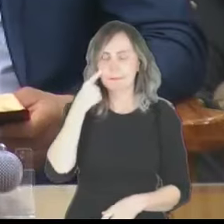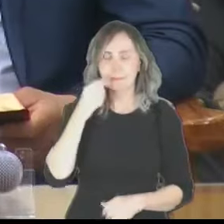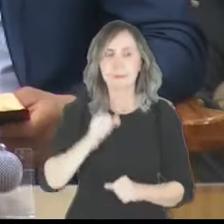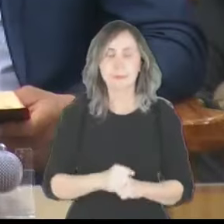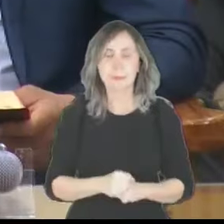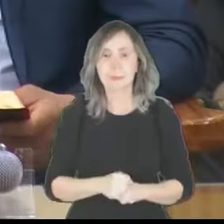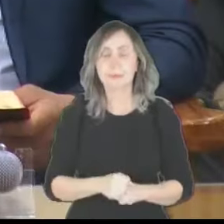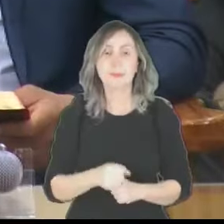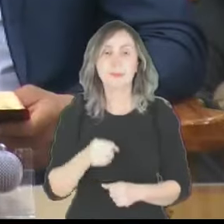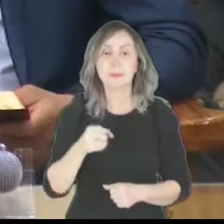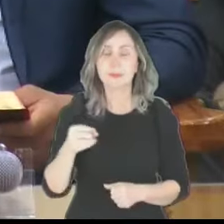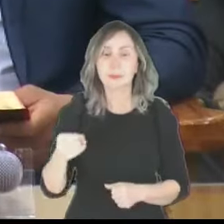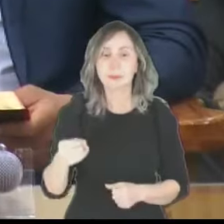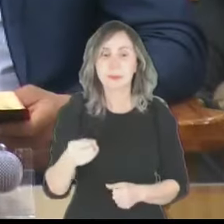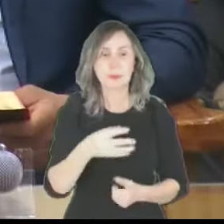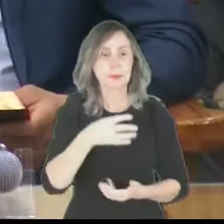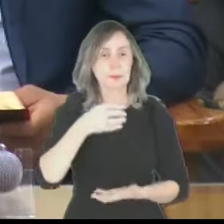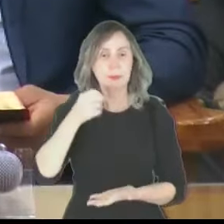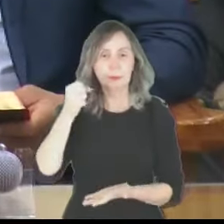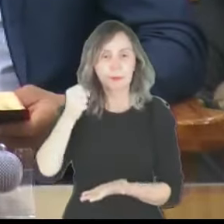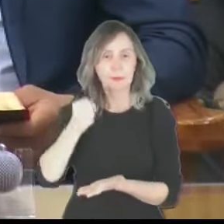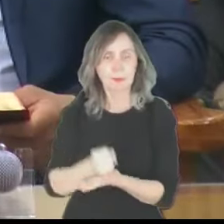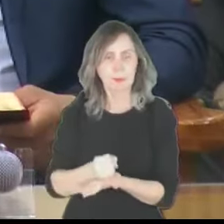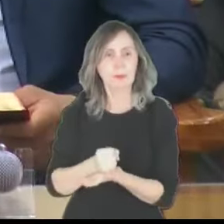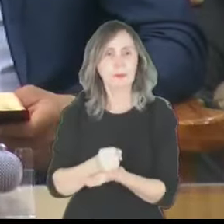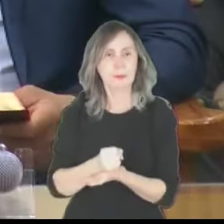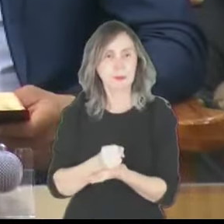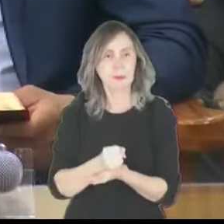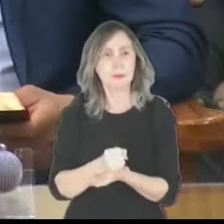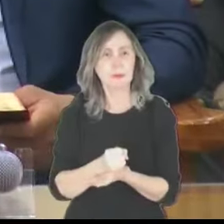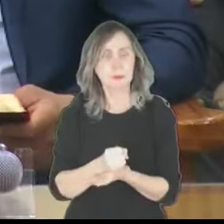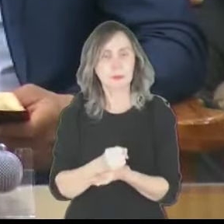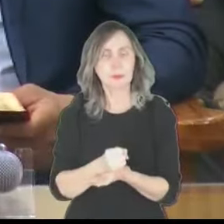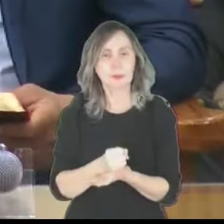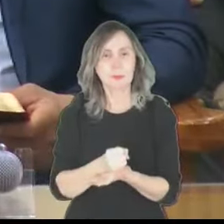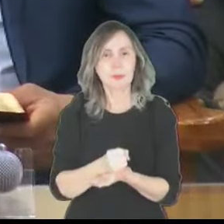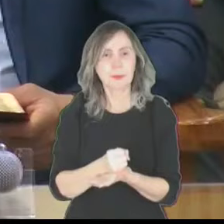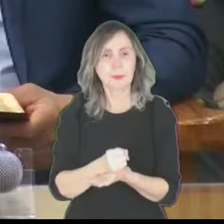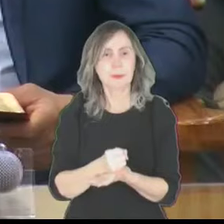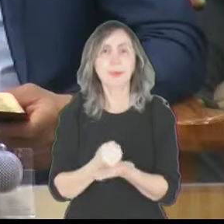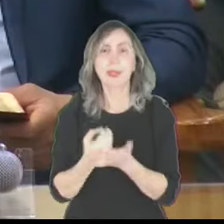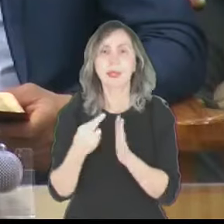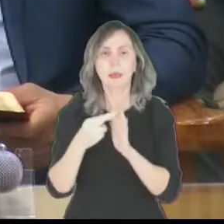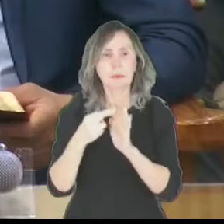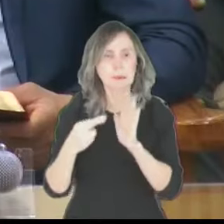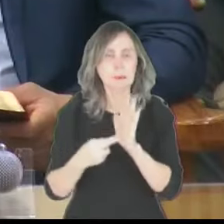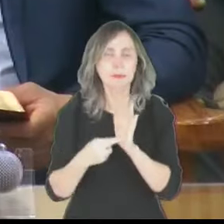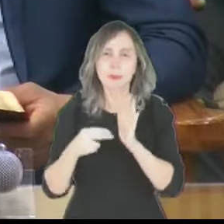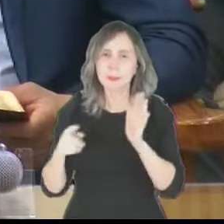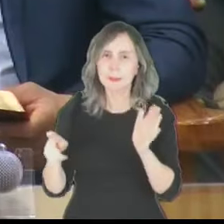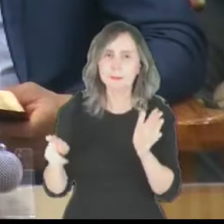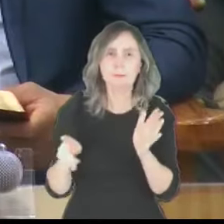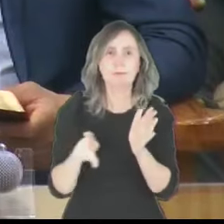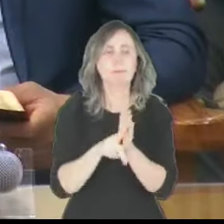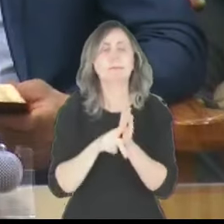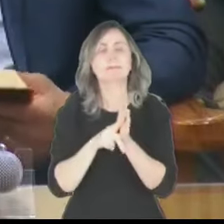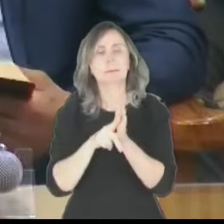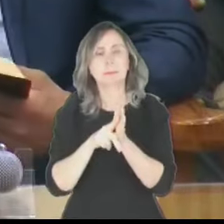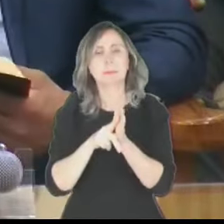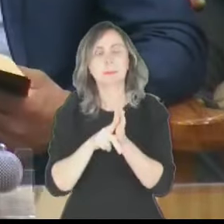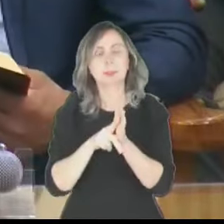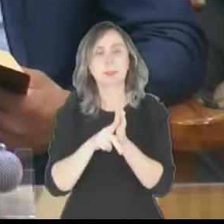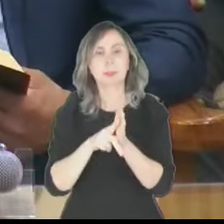Testamento, os princípios categóricos do Novo Testamento, os imperativos do Novo